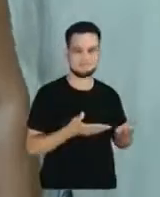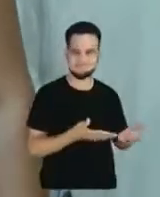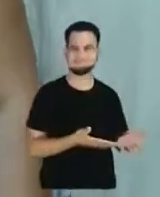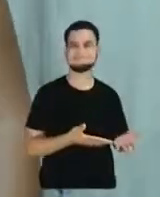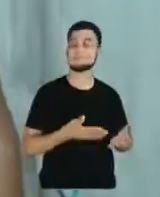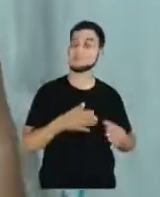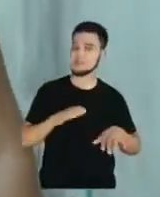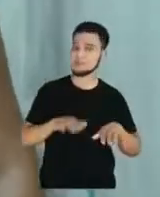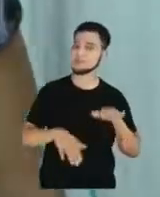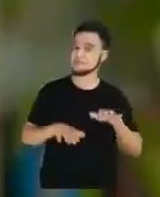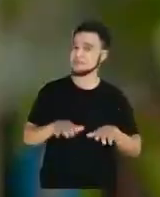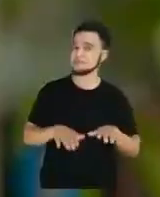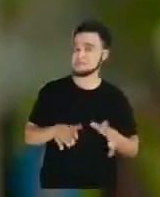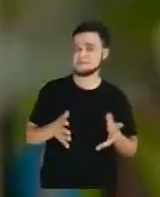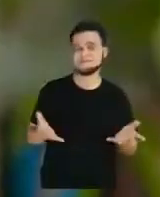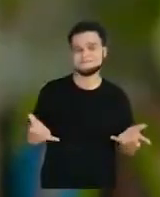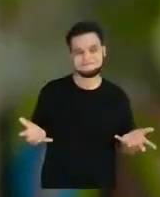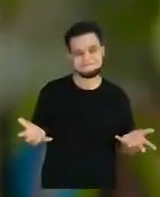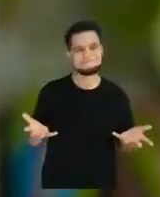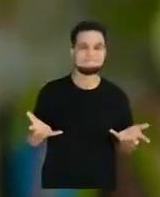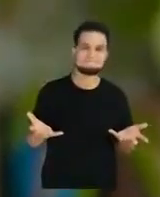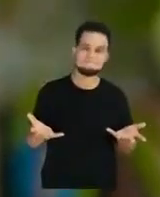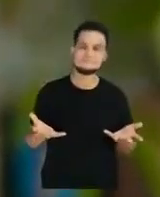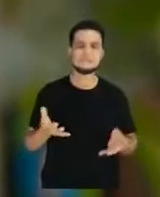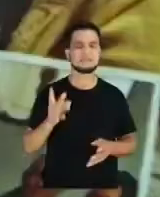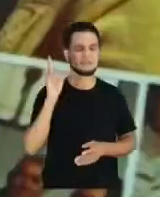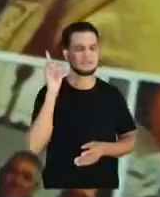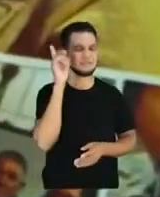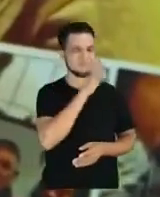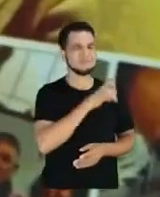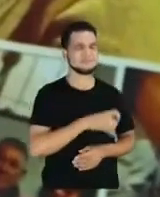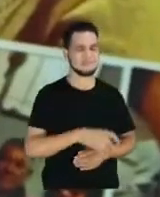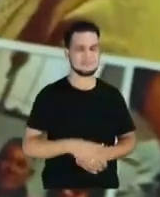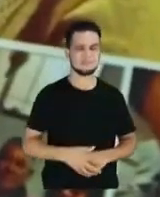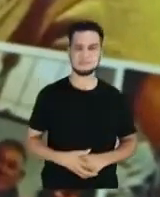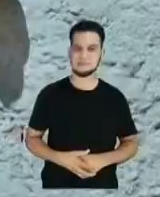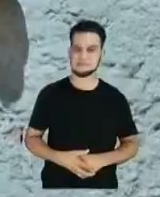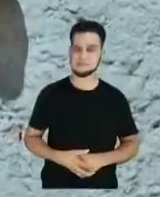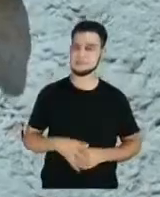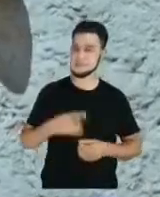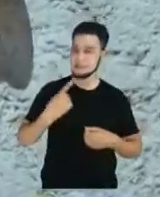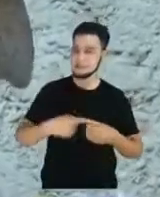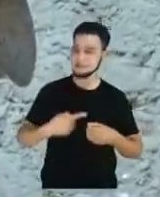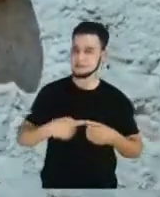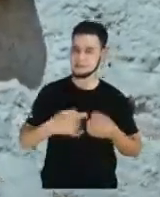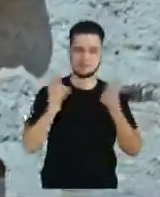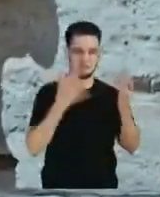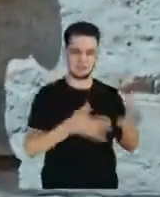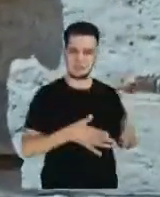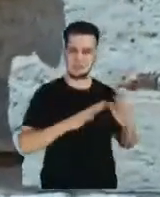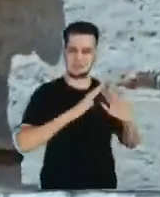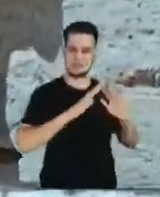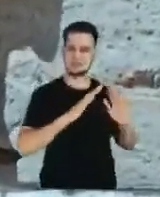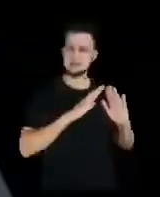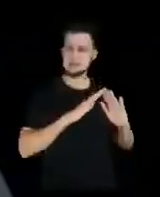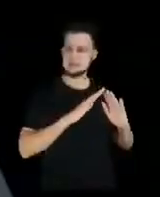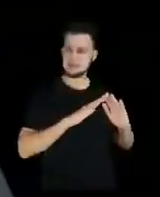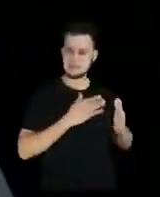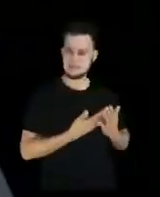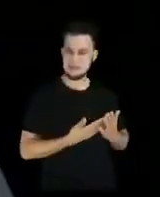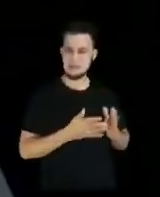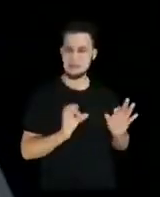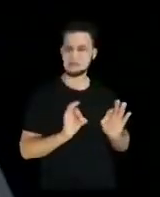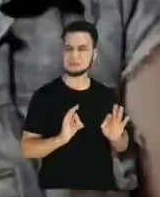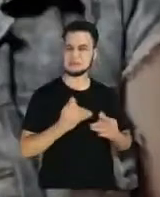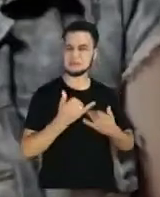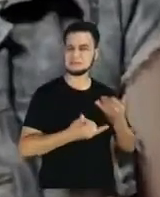poder deixar. Com a falta de estrutura que a gente tem, às vezes é doído. A